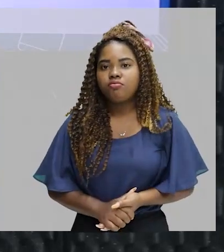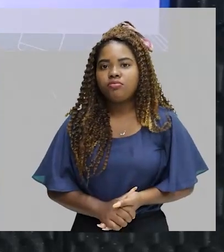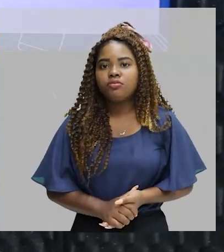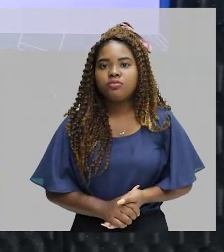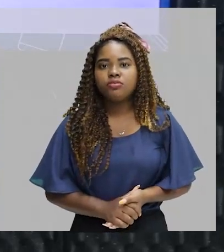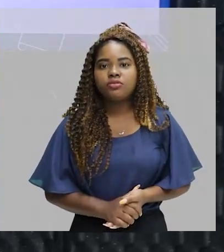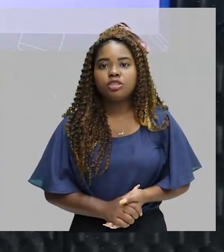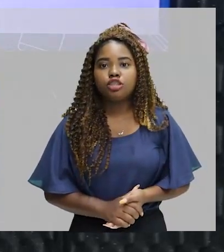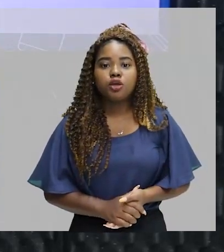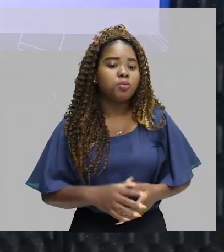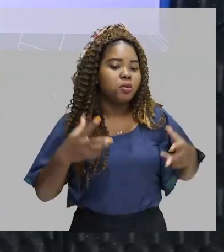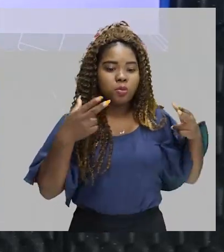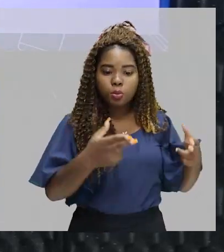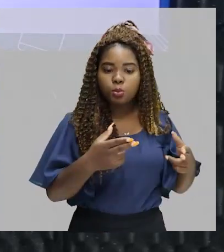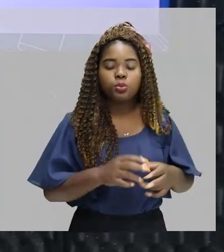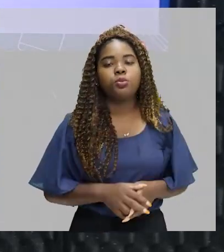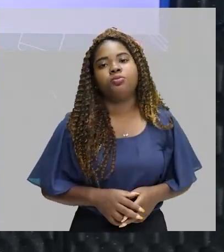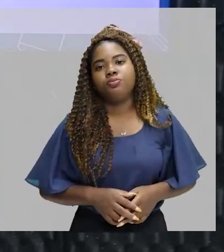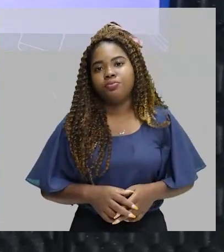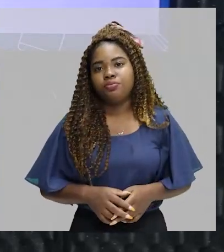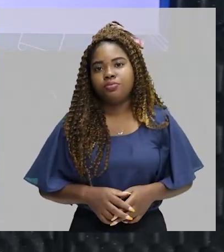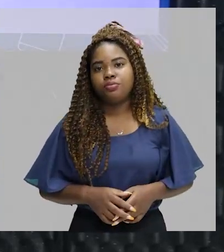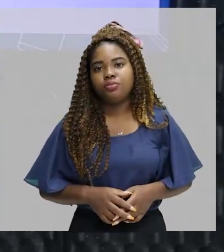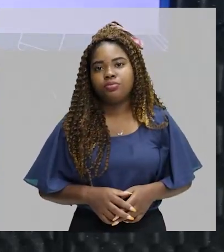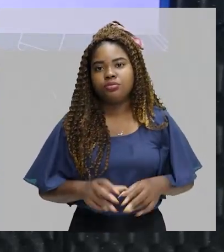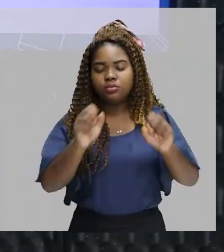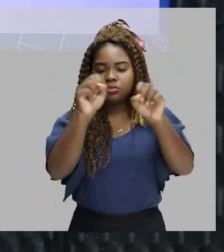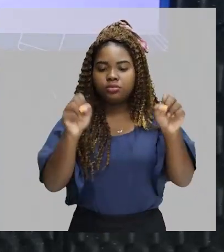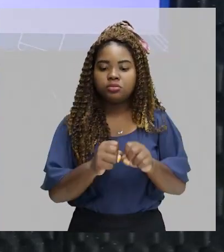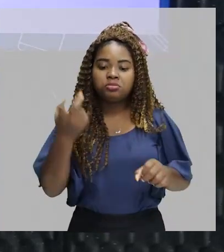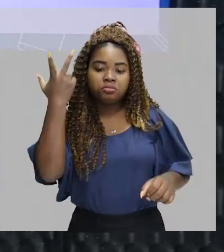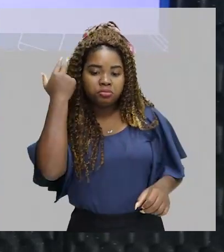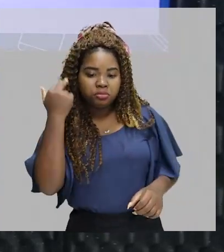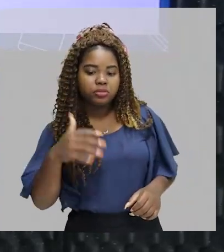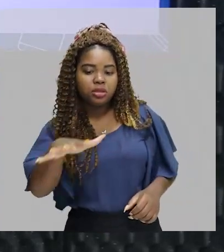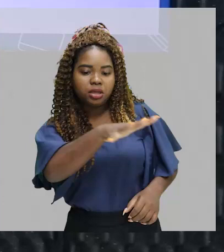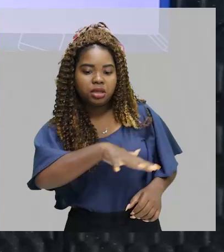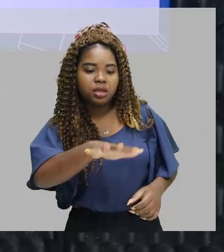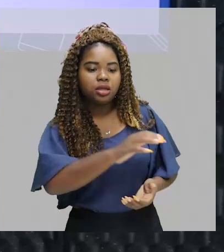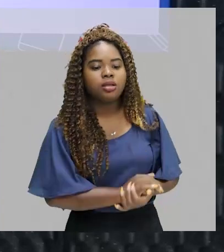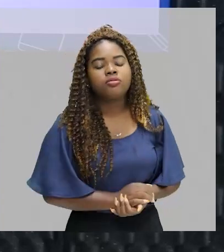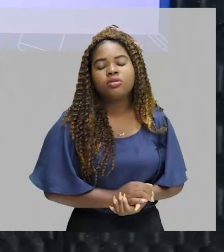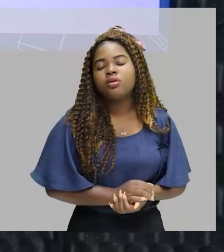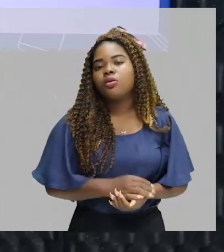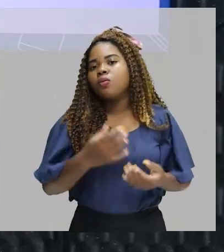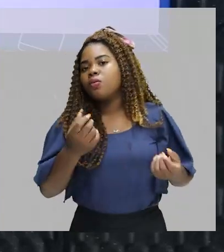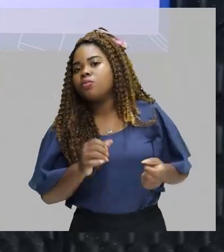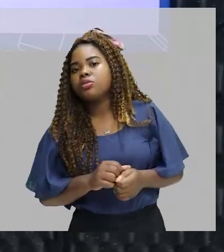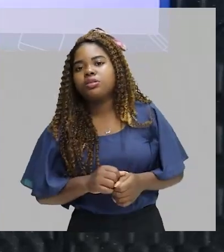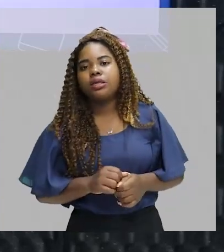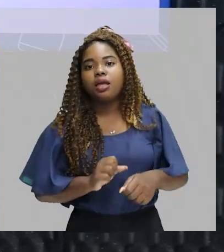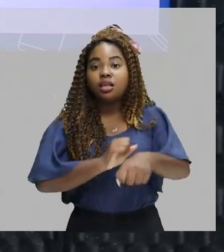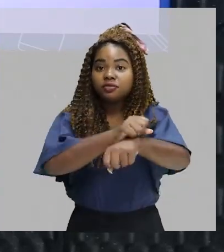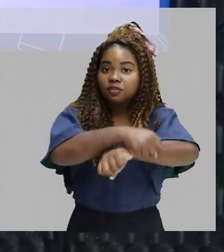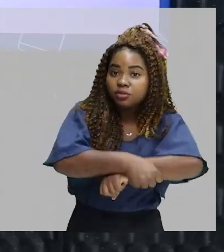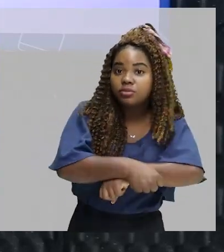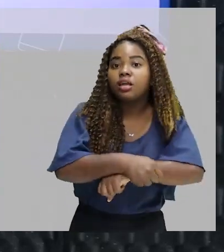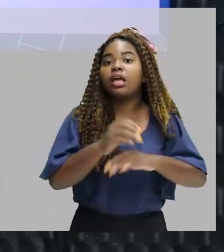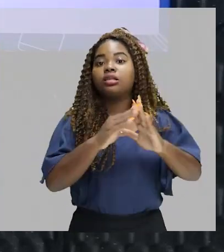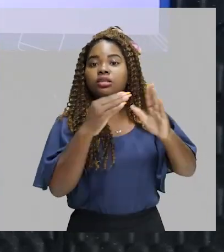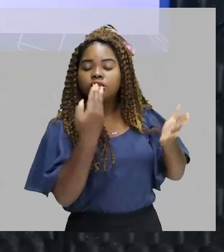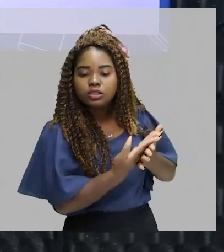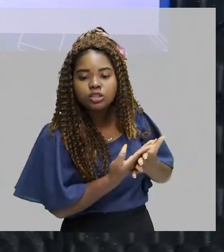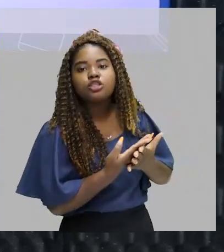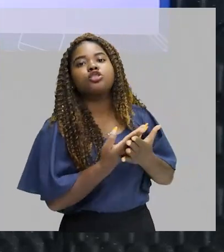de forma diferenciada, de maneira sistemática ou comum, em ambientes como a publicidade, as faculdades, as